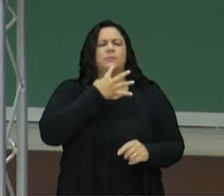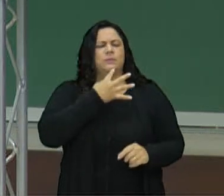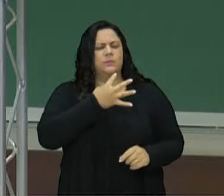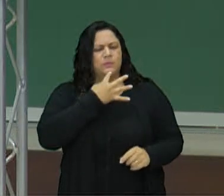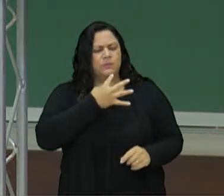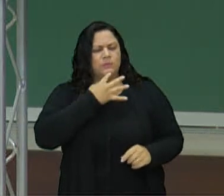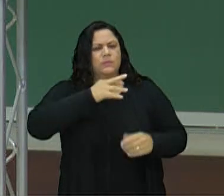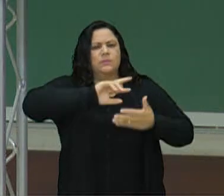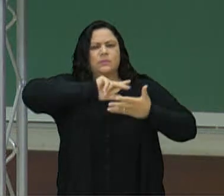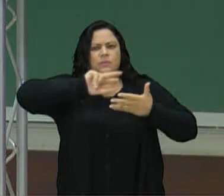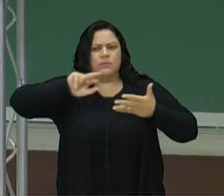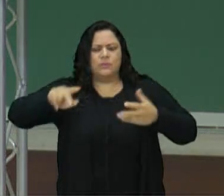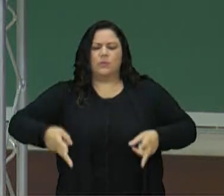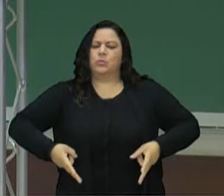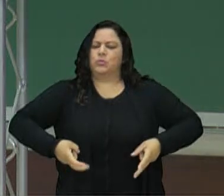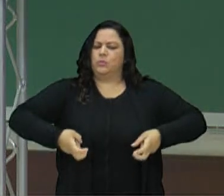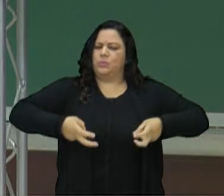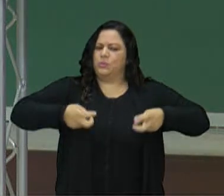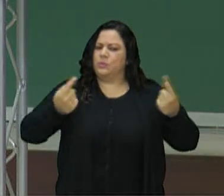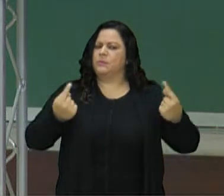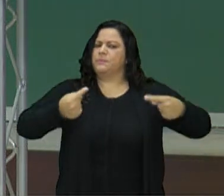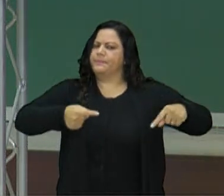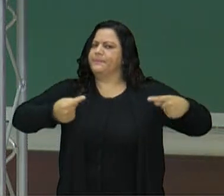os mecanismos do câncer.